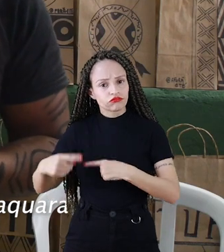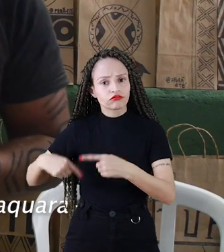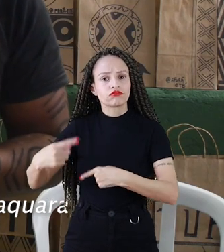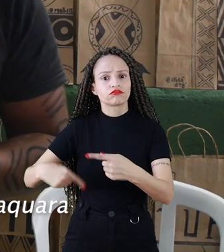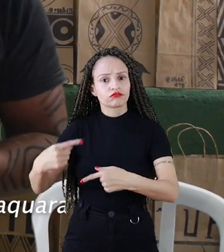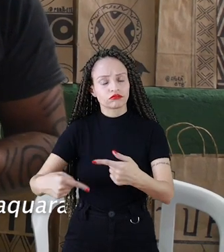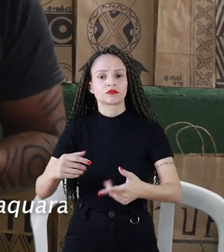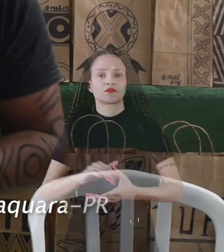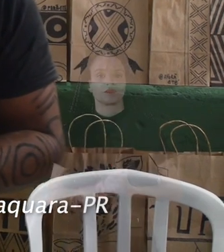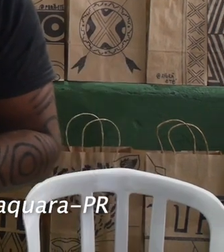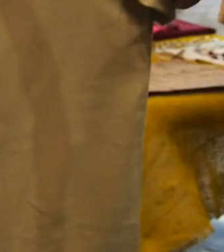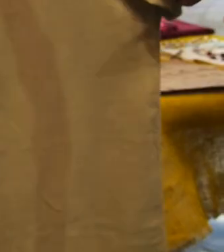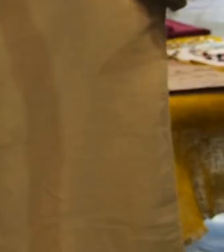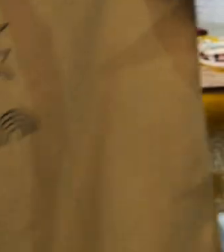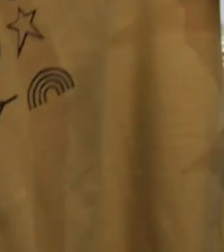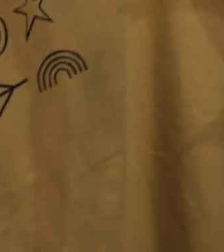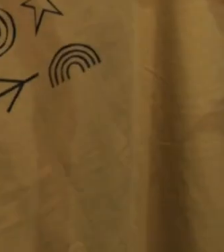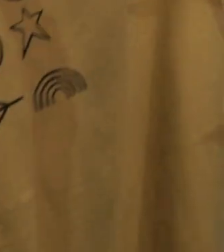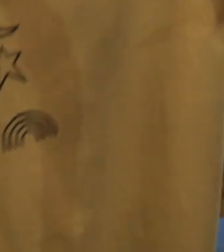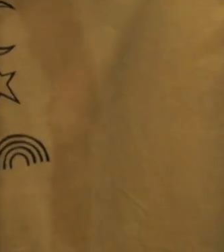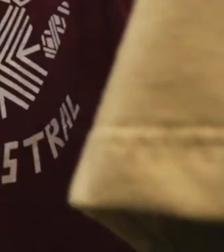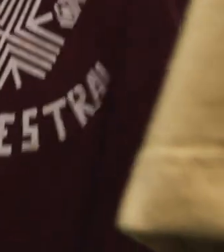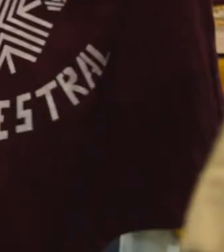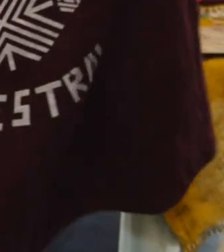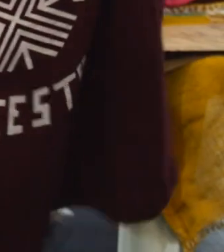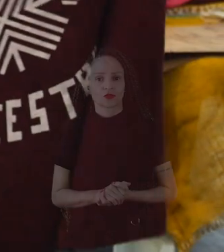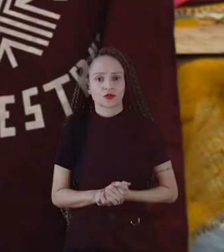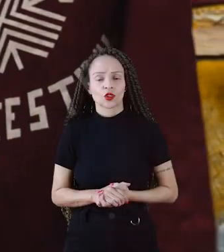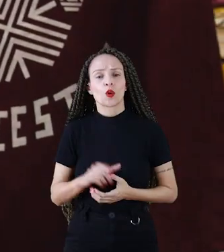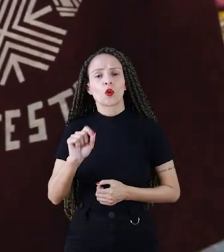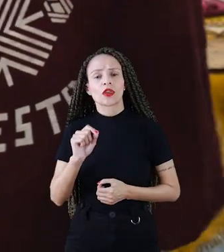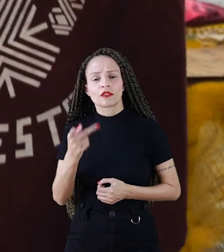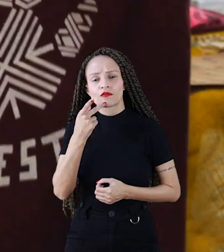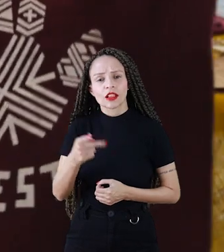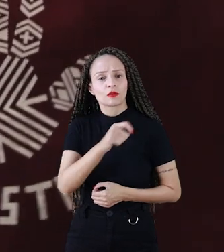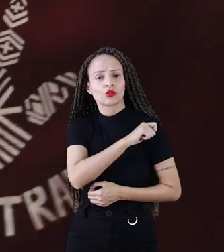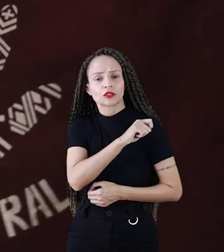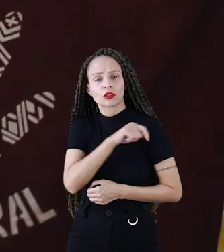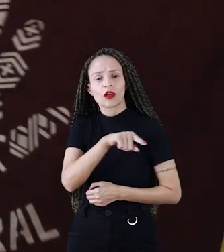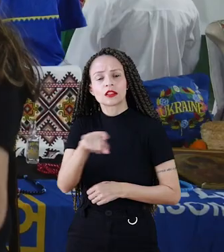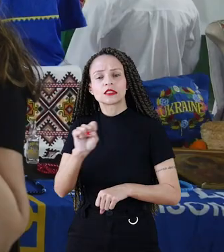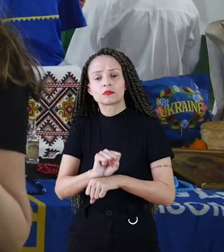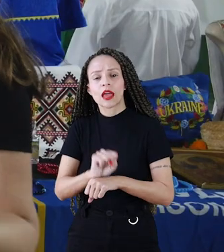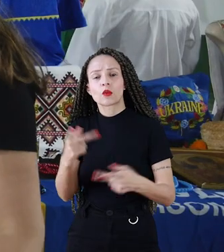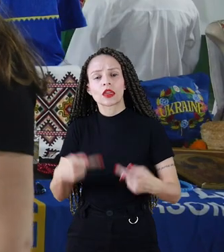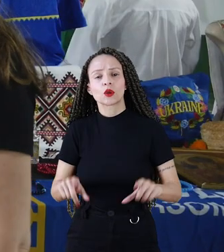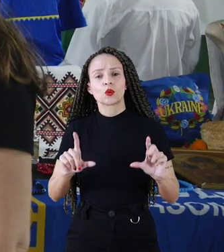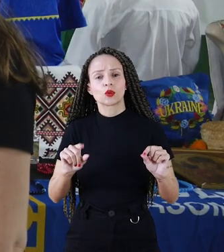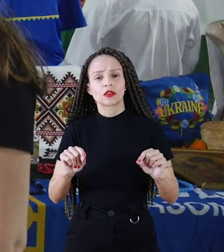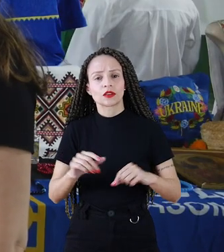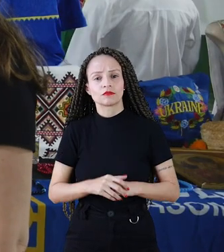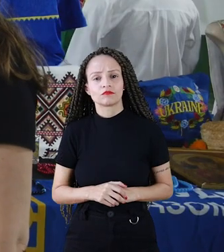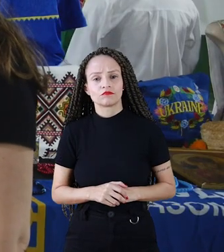elas atravessam gerações e gerações Fátima de Oliveira professora e que que você vai falar PR os alunos que eles podem esperar aqui do